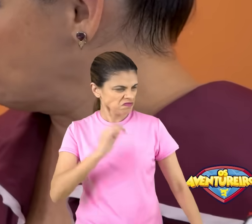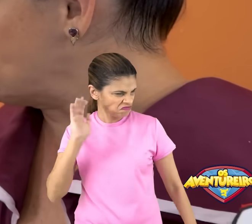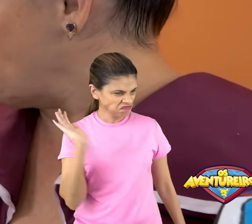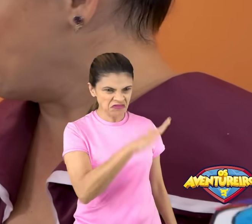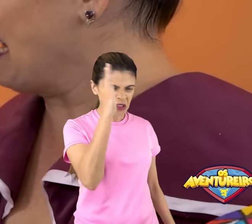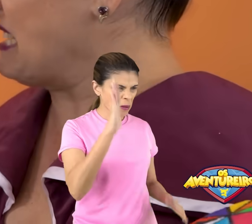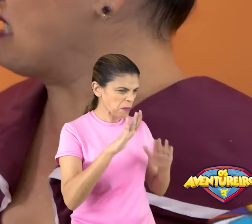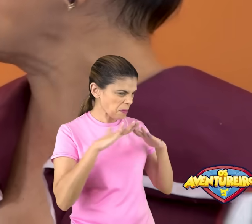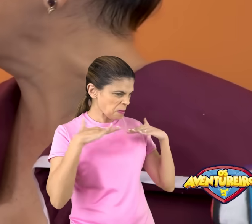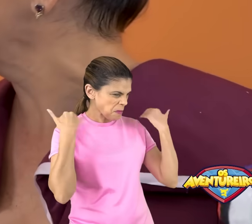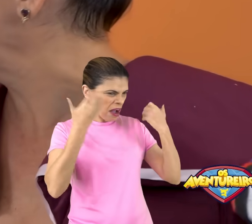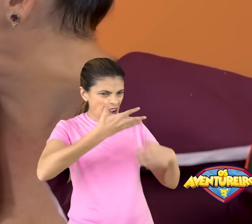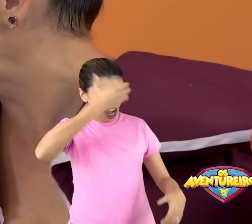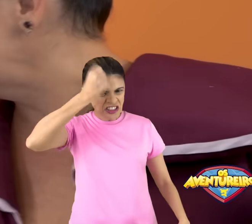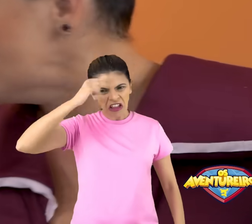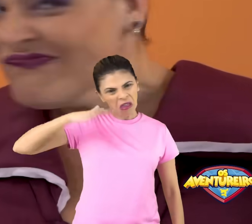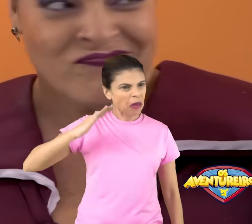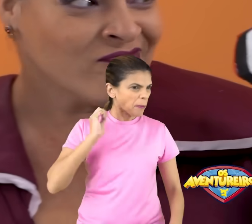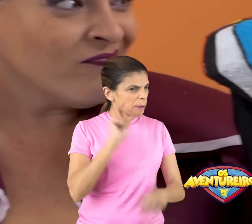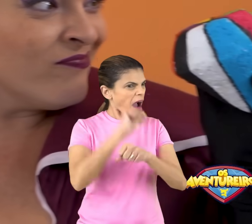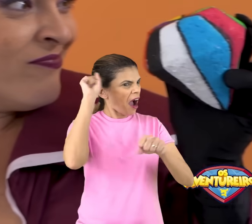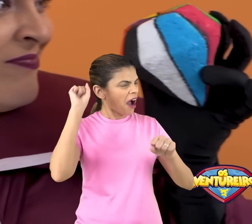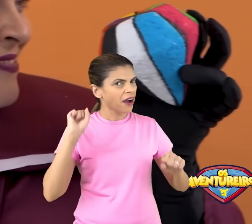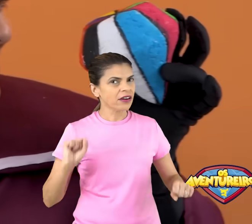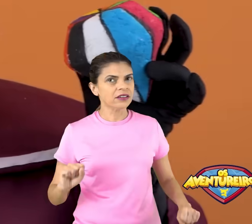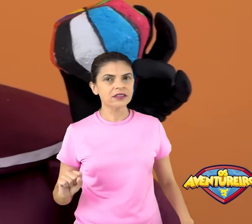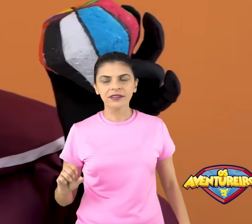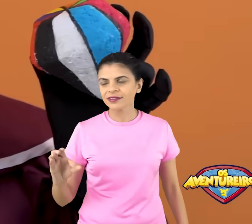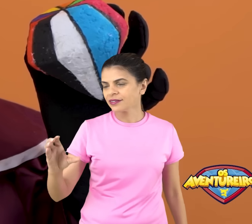Pare de me chamar assim!